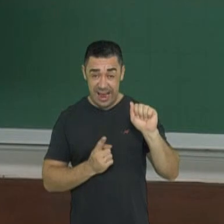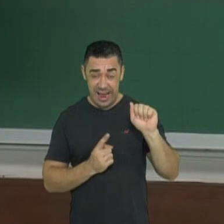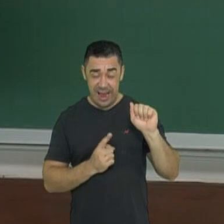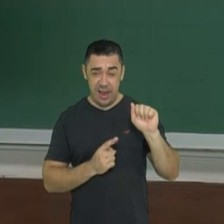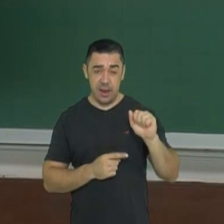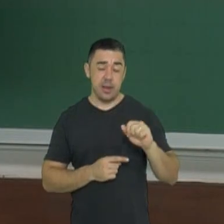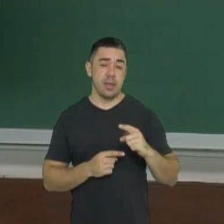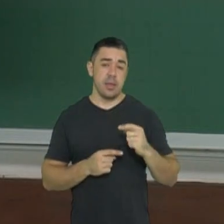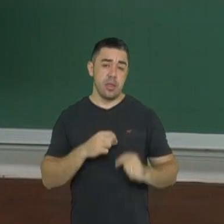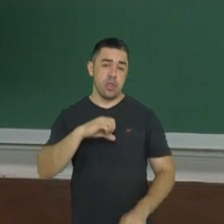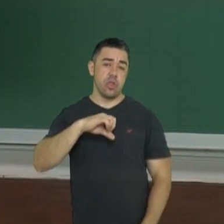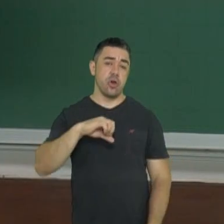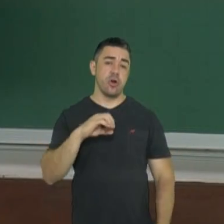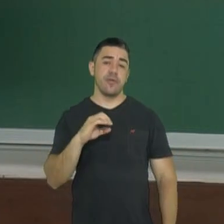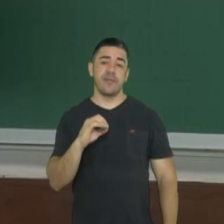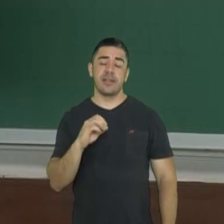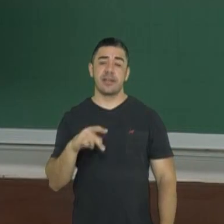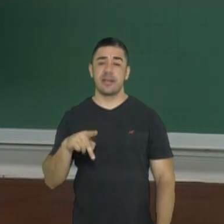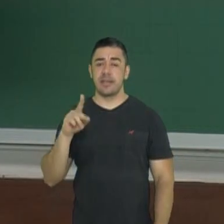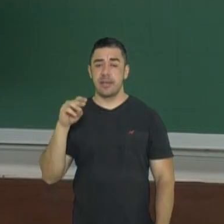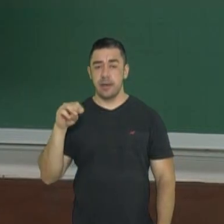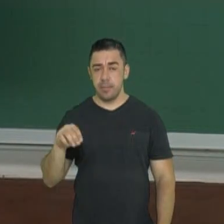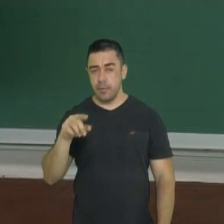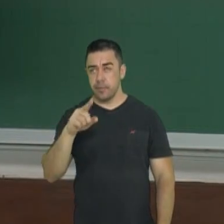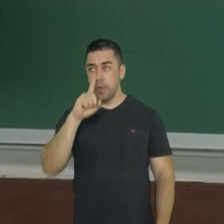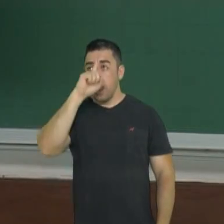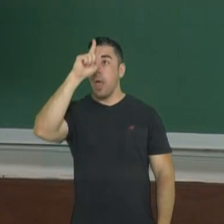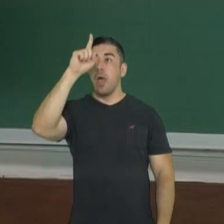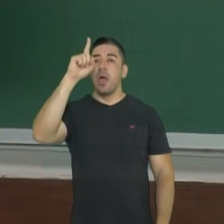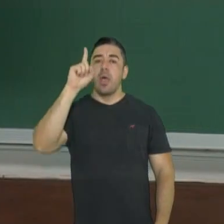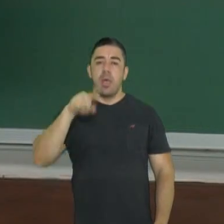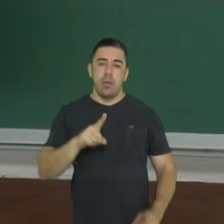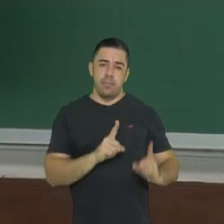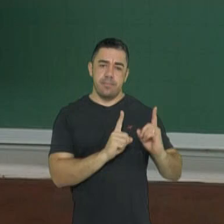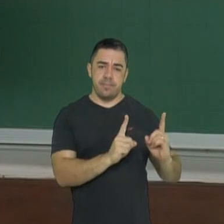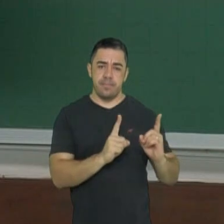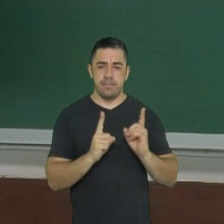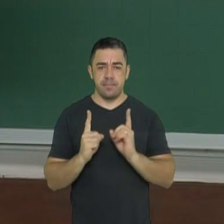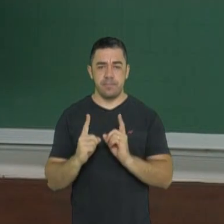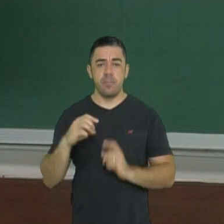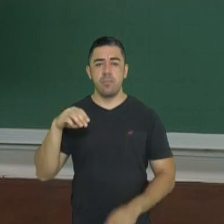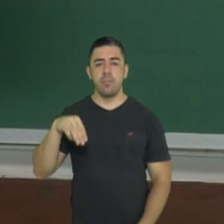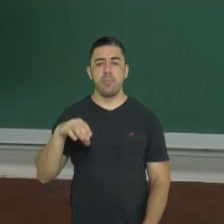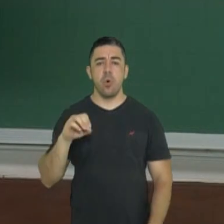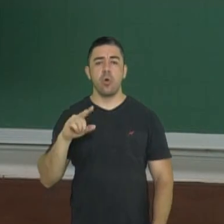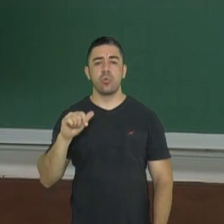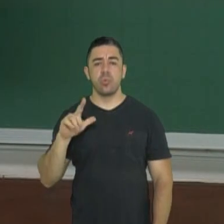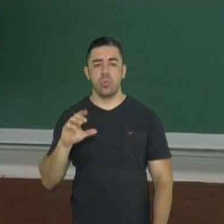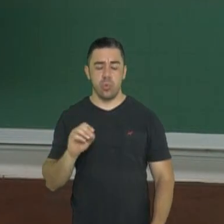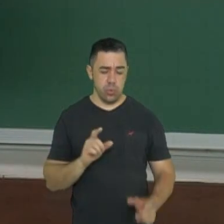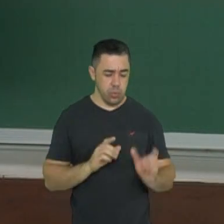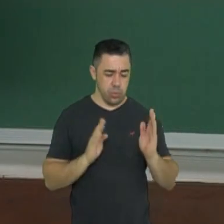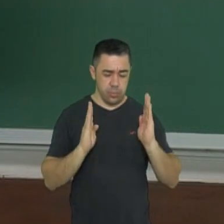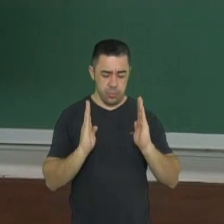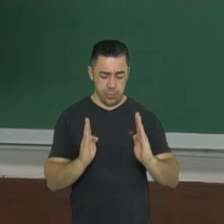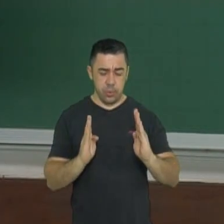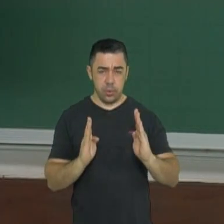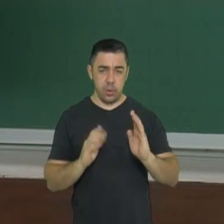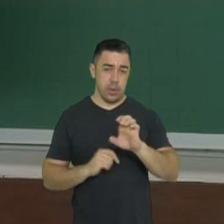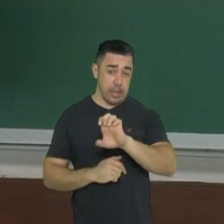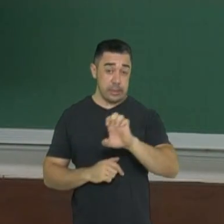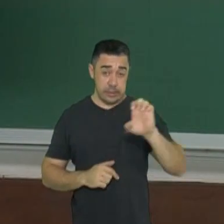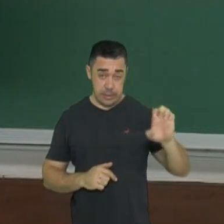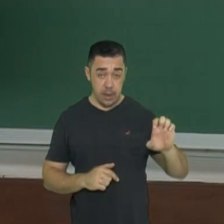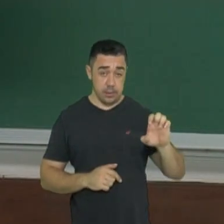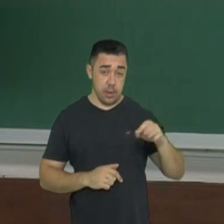em relação ao São Paulo e 90 km é porque você já usou a ideia de módulo porque está esquerdo do zero você